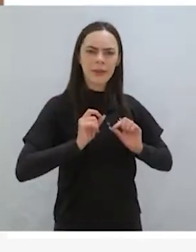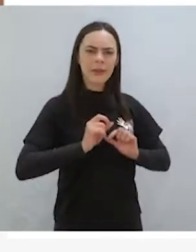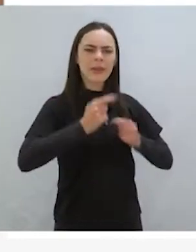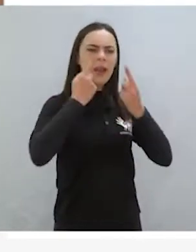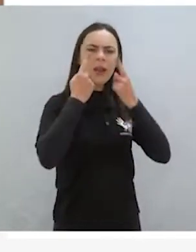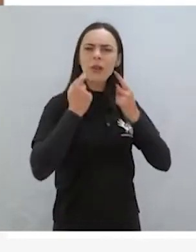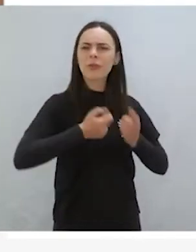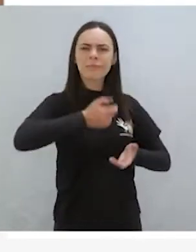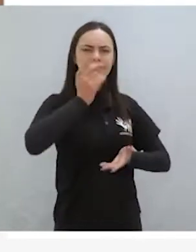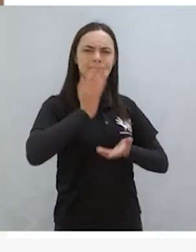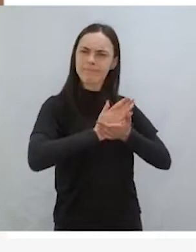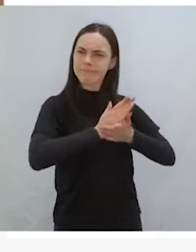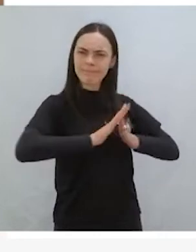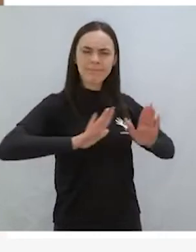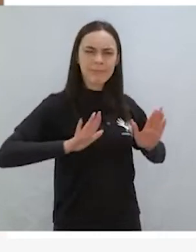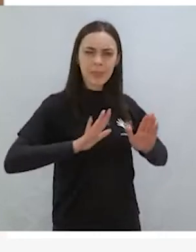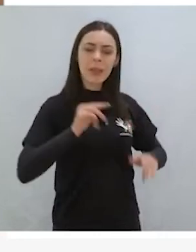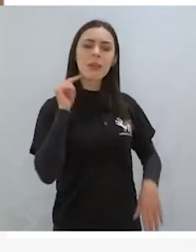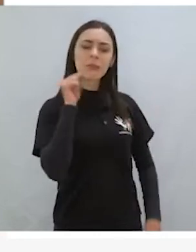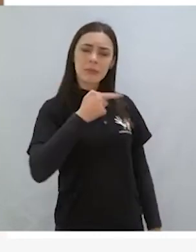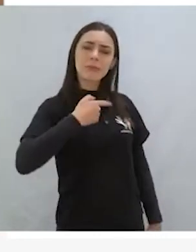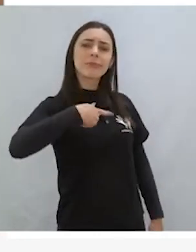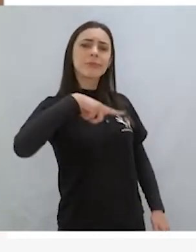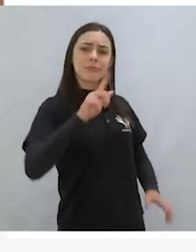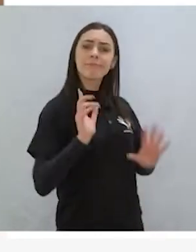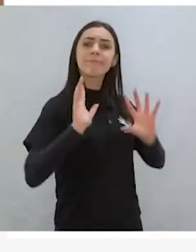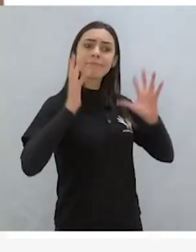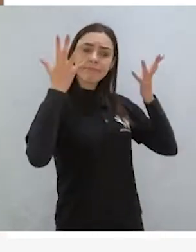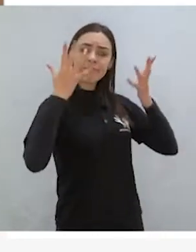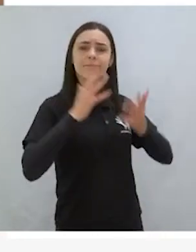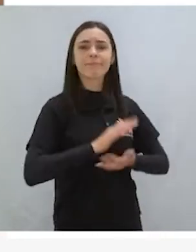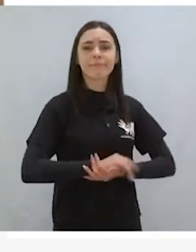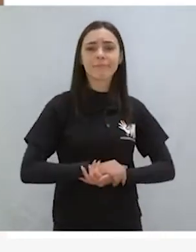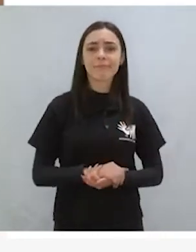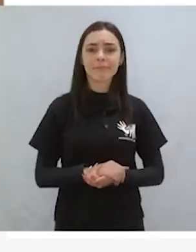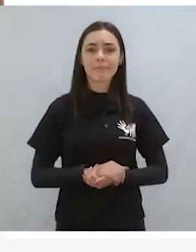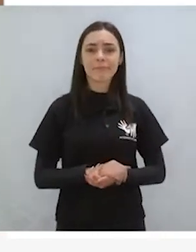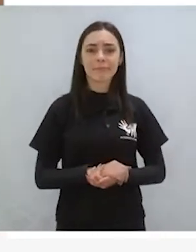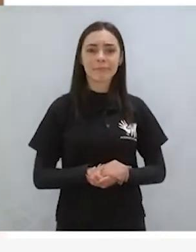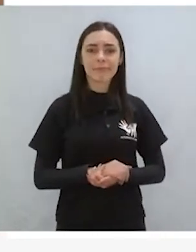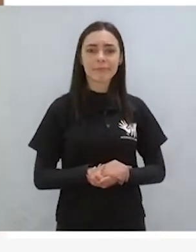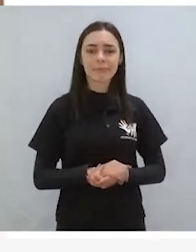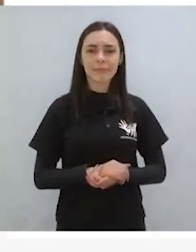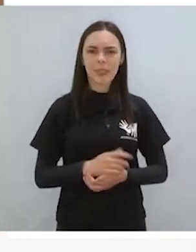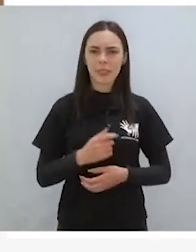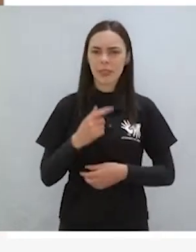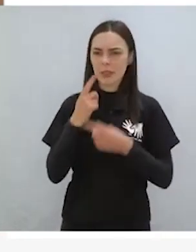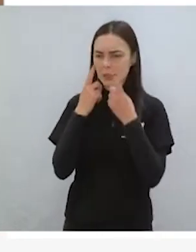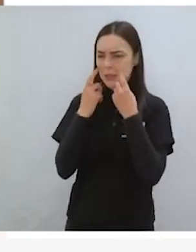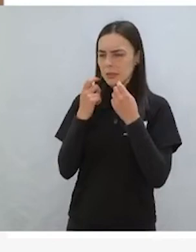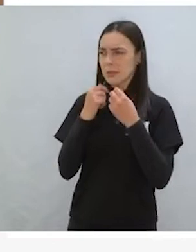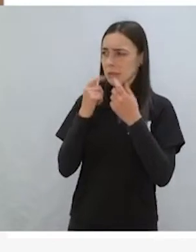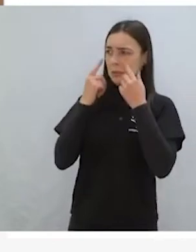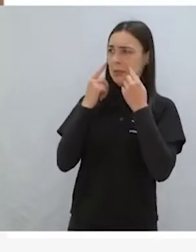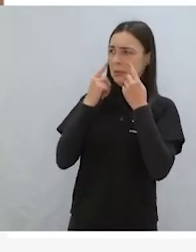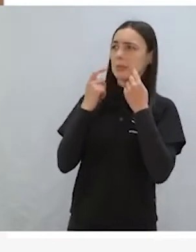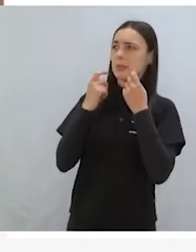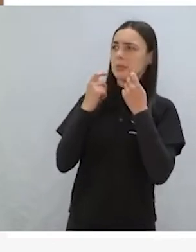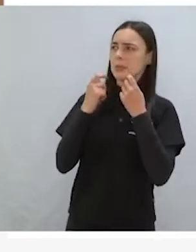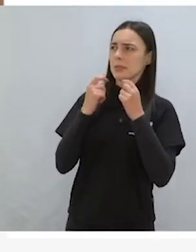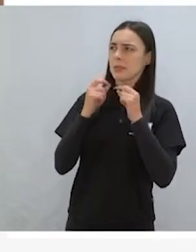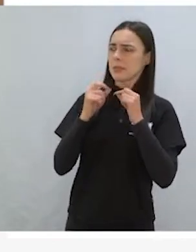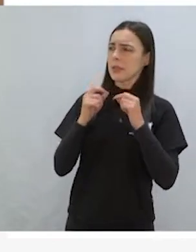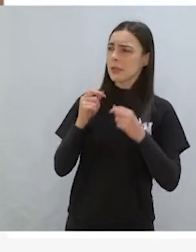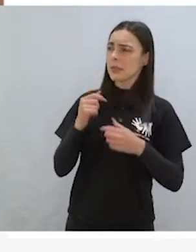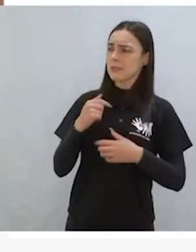disse: "Chega de choro, Cinderela. Você vai ao baile do príncipe." Entre soluços, a bela